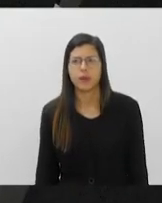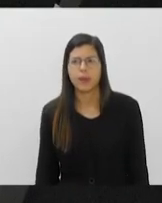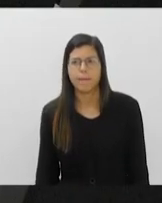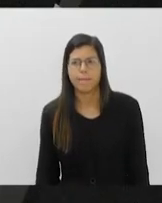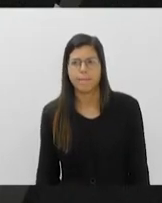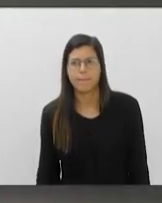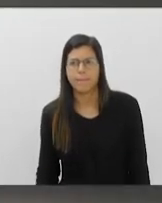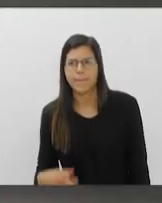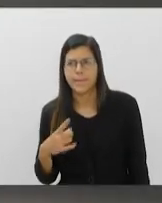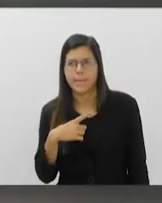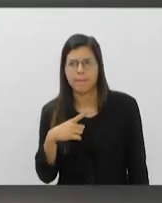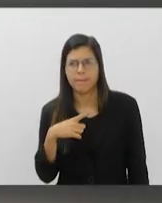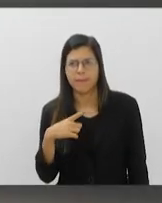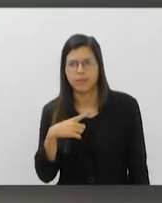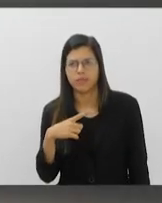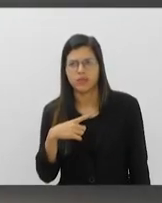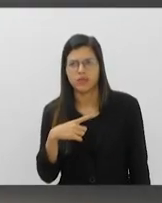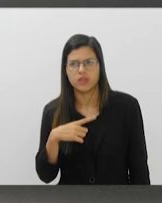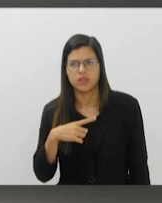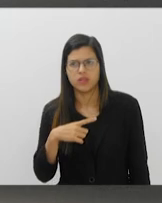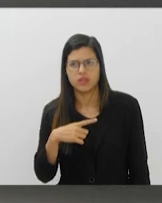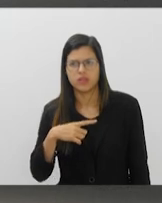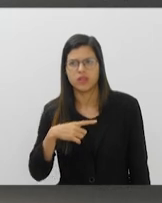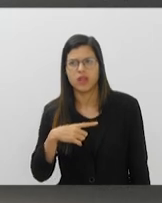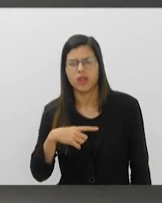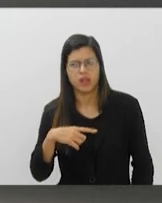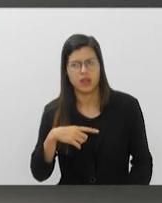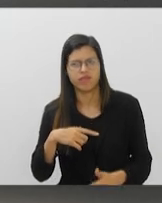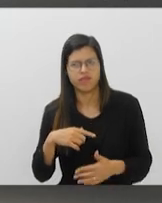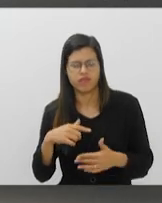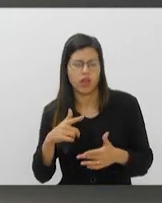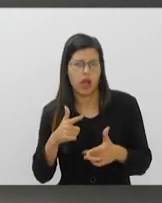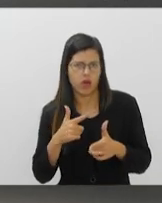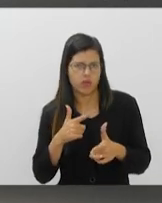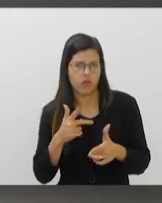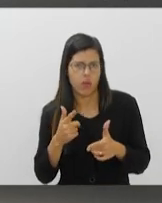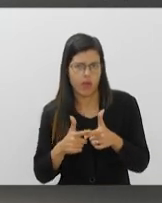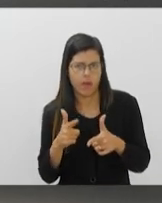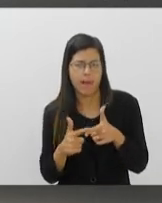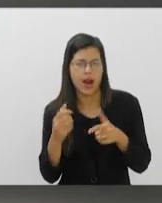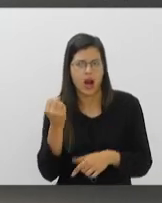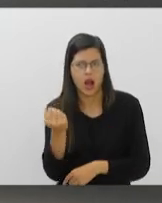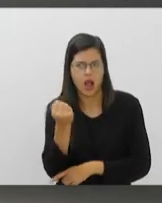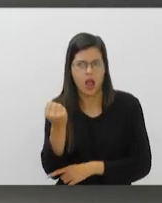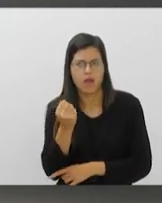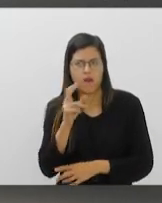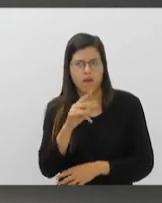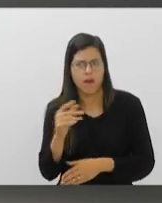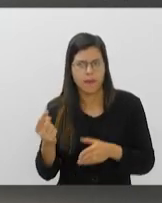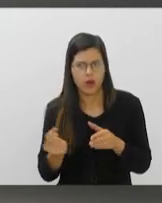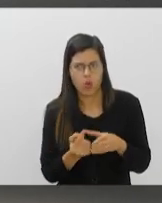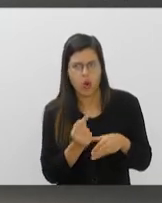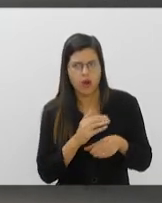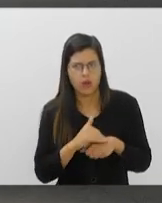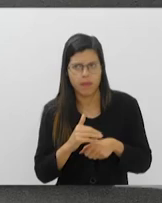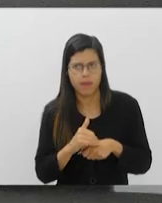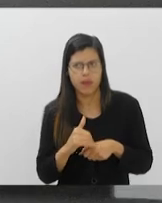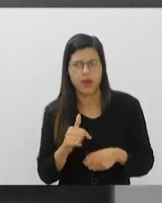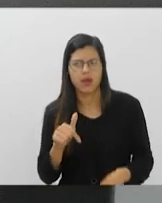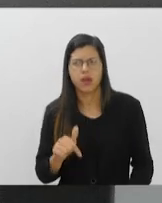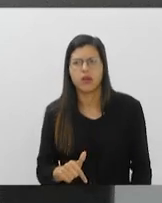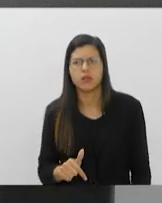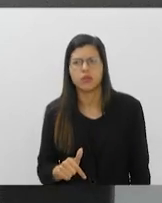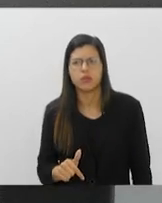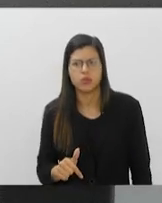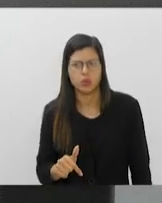tem o caso se torna grave vai para acolhimento como a d efr falou te ajud também acolhimento é a última rácio na